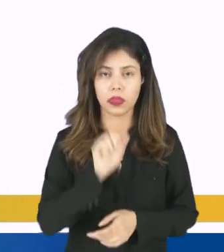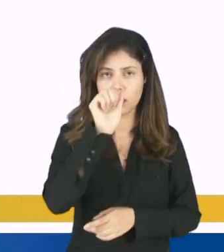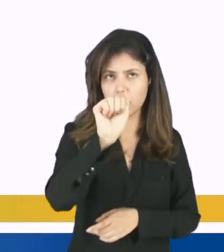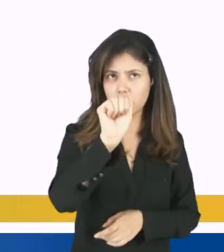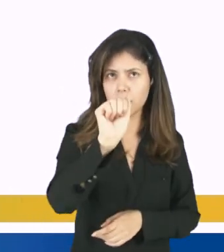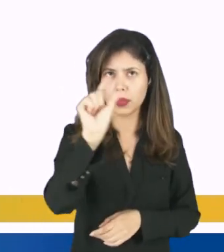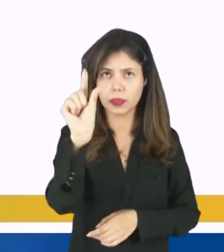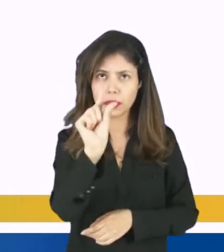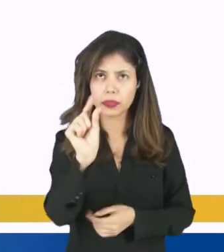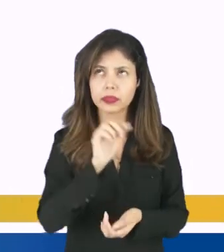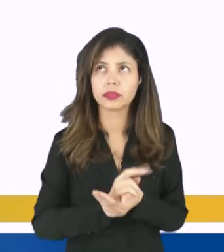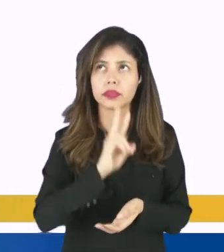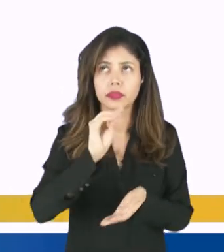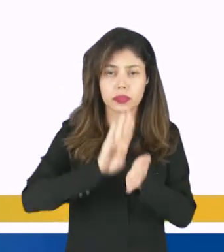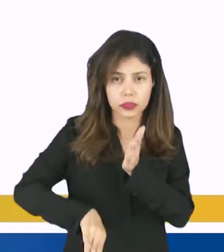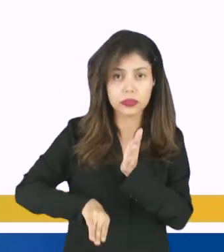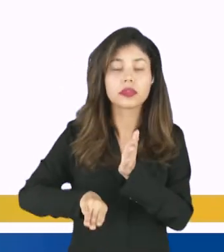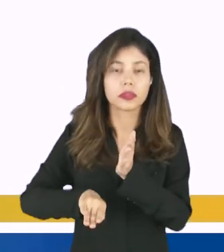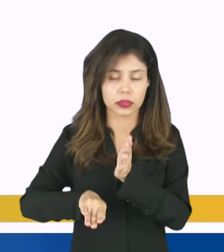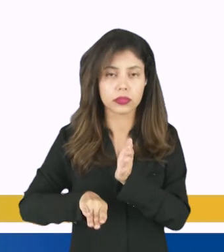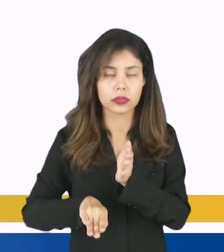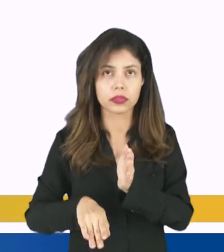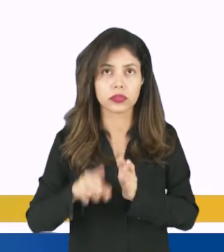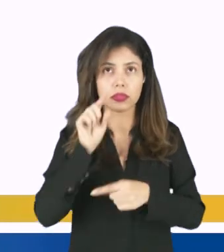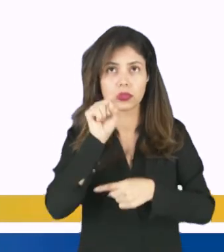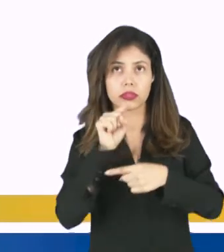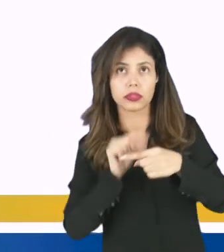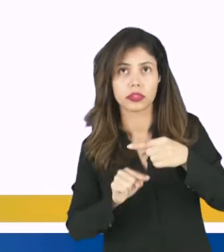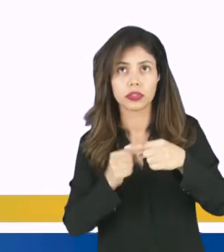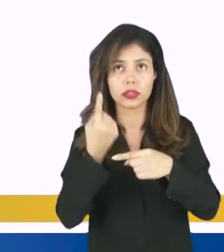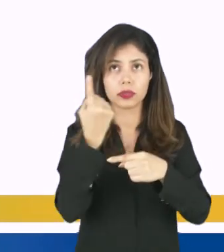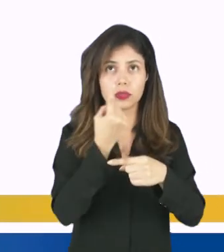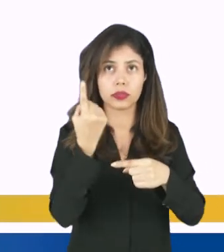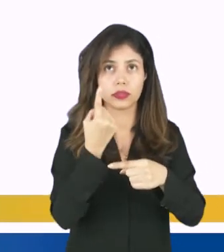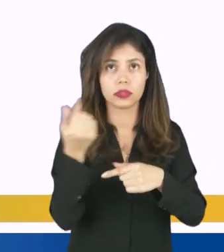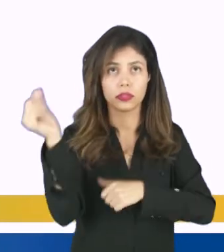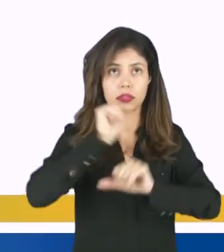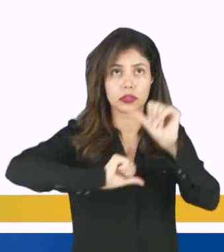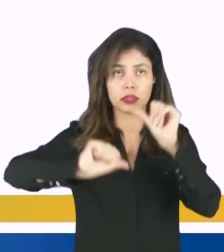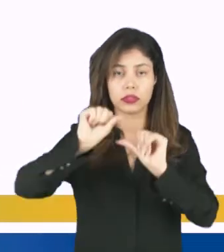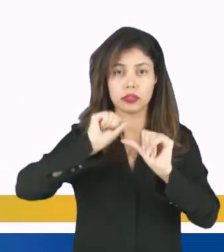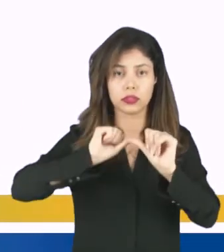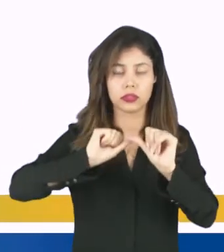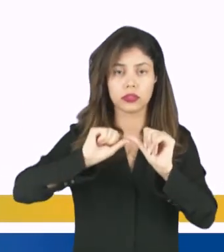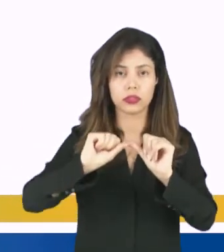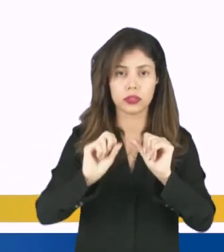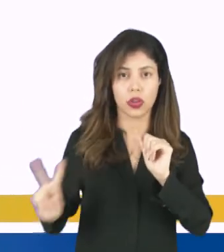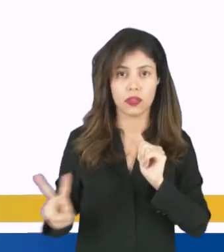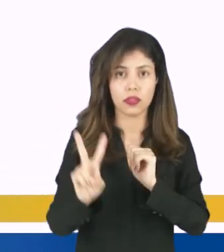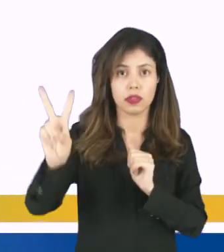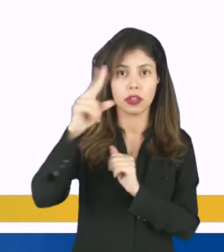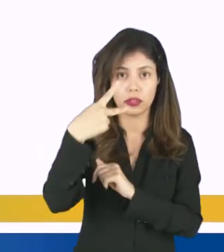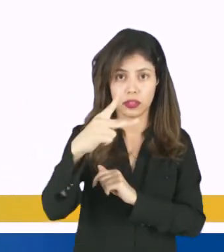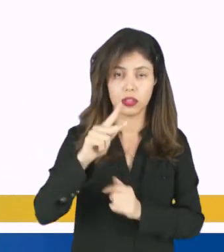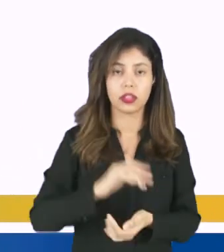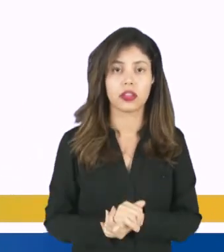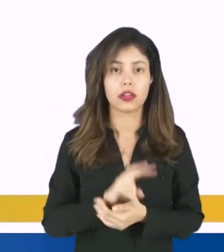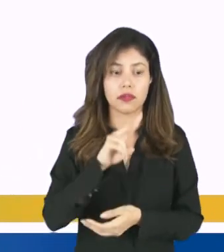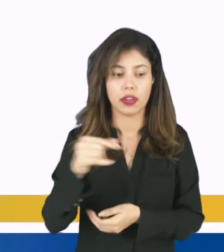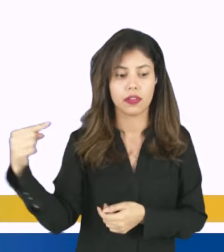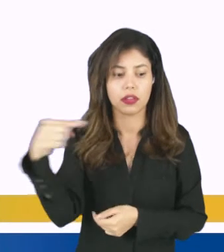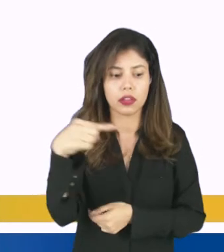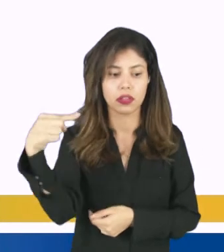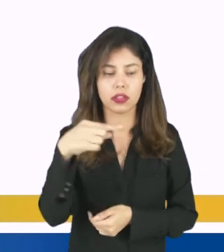quinta, mais 3 vezes menos 3 elevado à quarta, mais 2 vezes menos 3 elevado à terceira, potência,